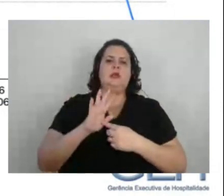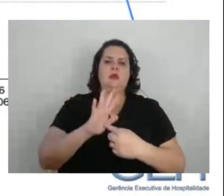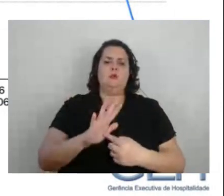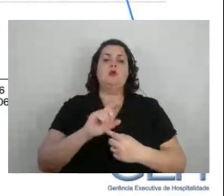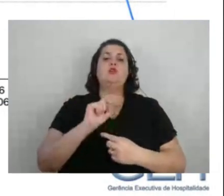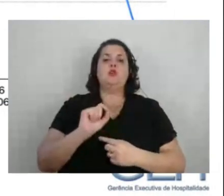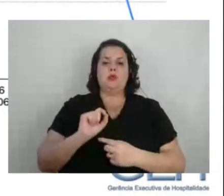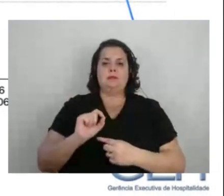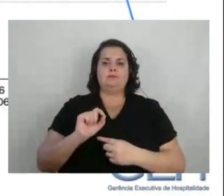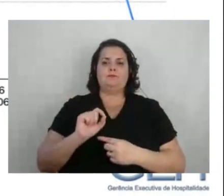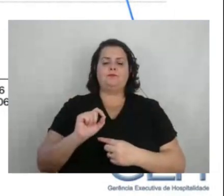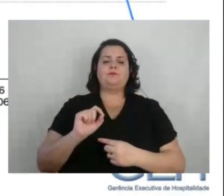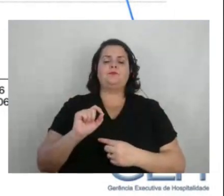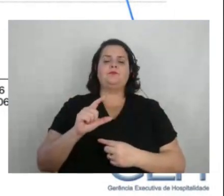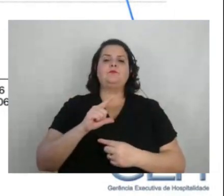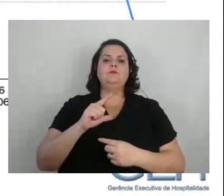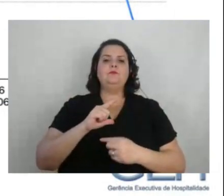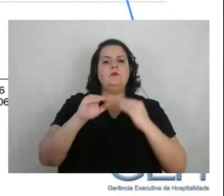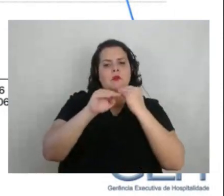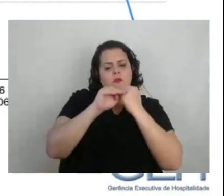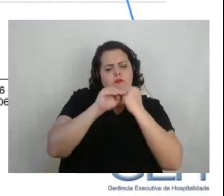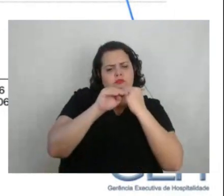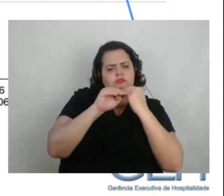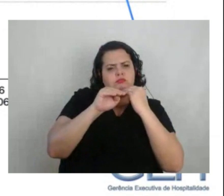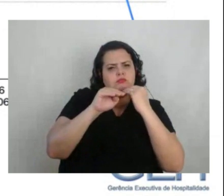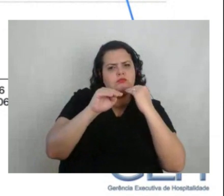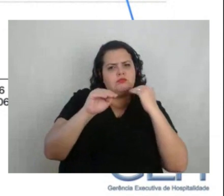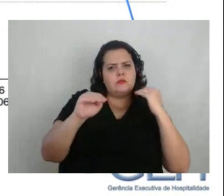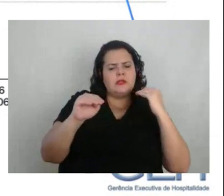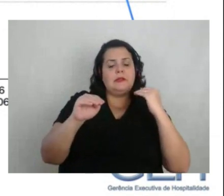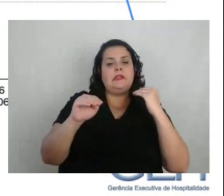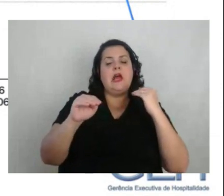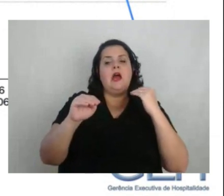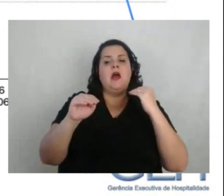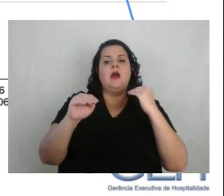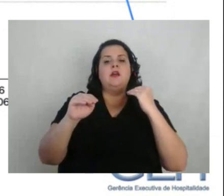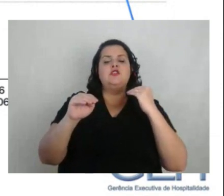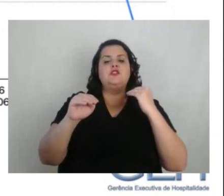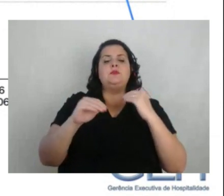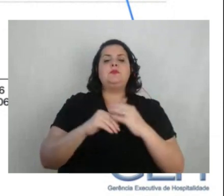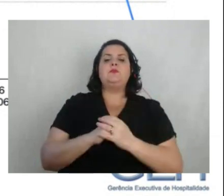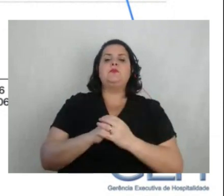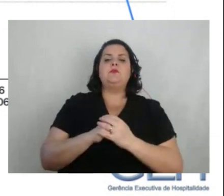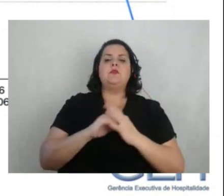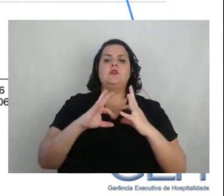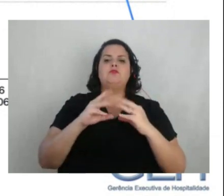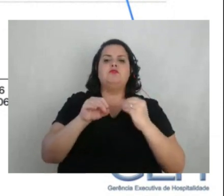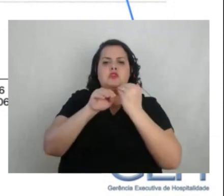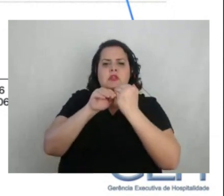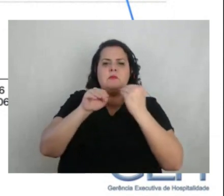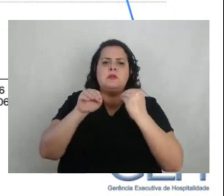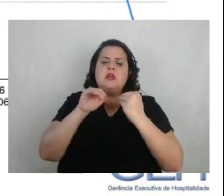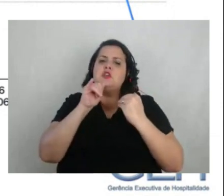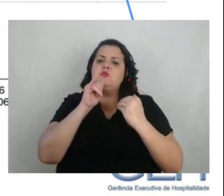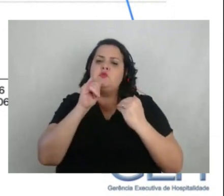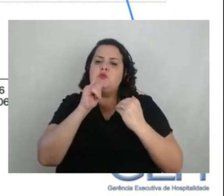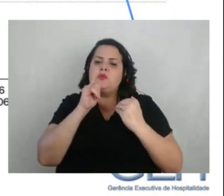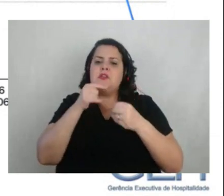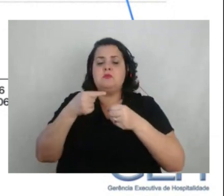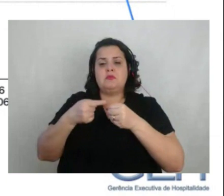a estabilização, como o professor Eduardo já se referiu aqui no município de São Paulo. Esse é o